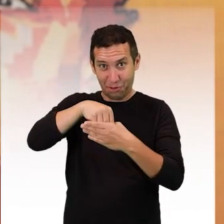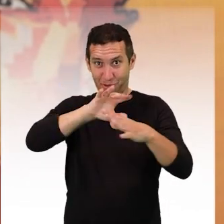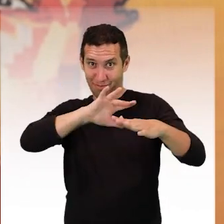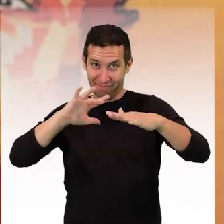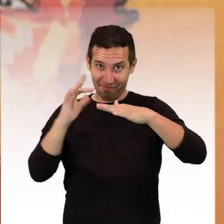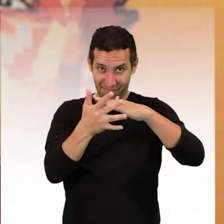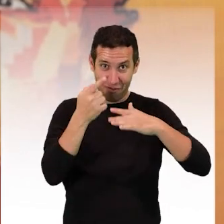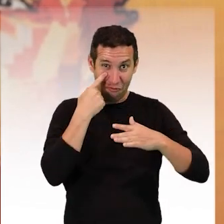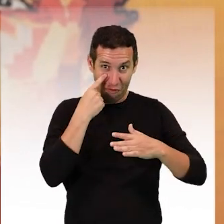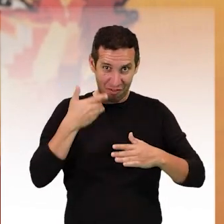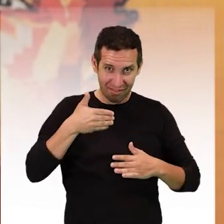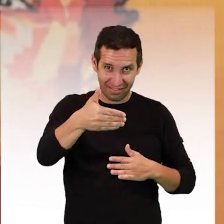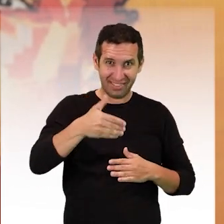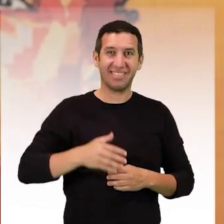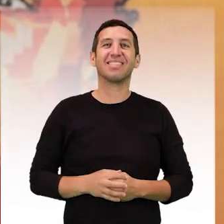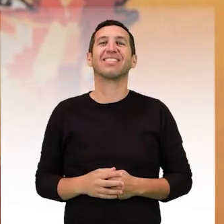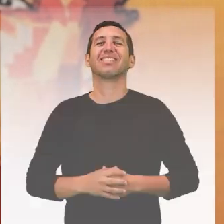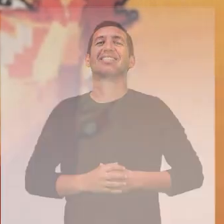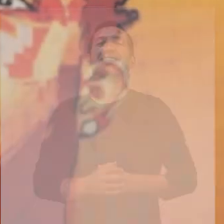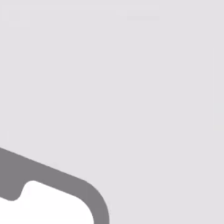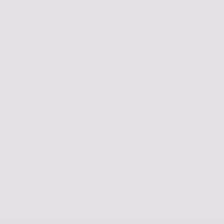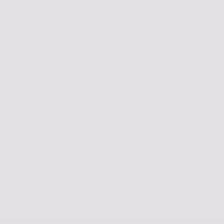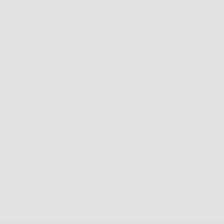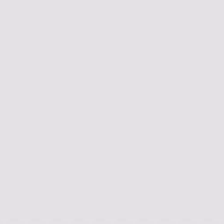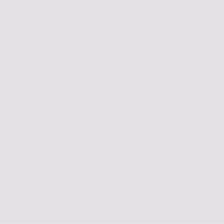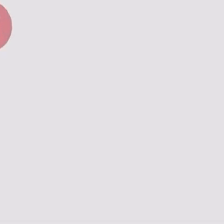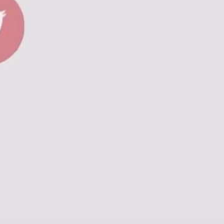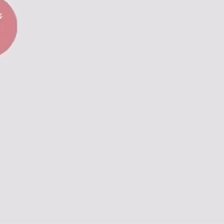os detalhes em nosso quadro MPT nas redes.